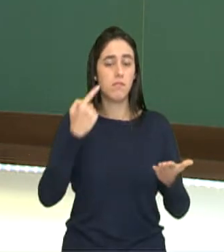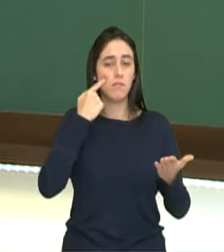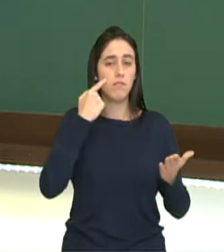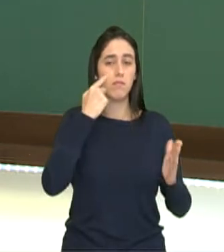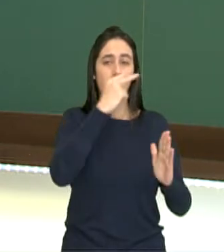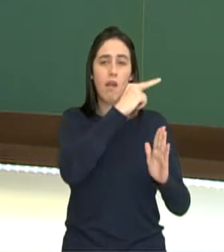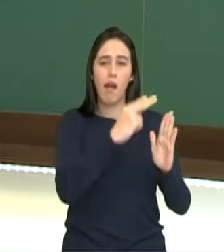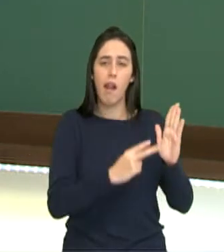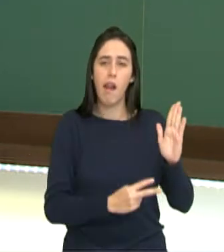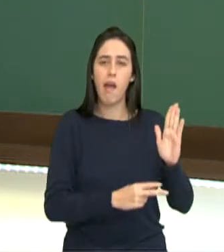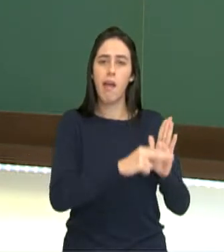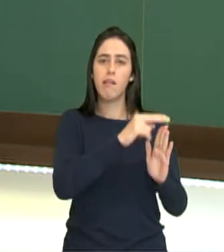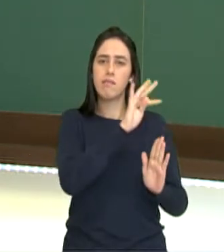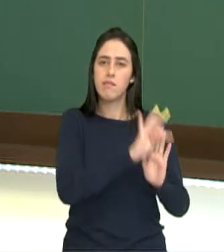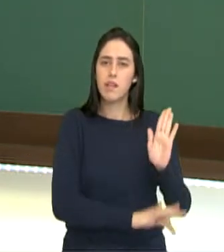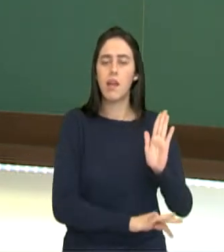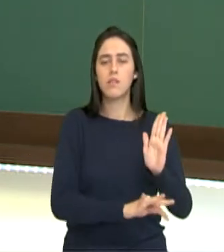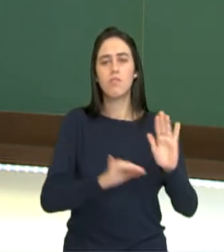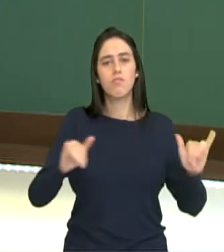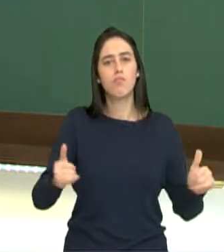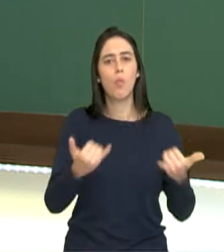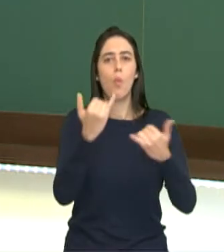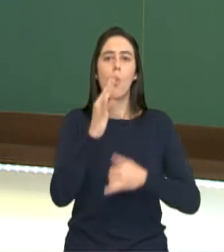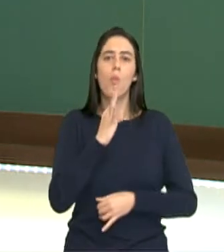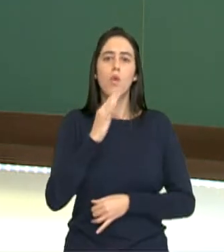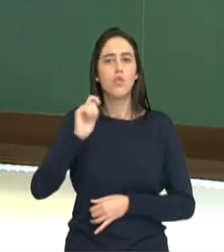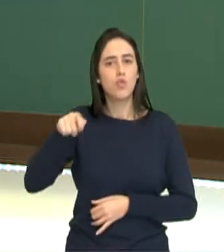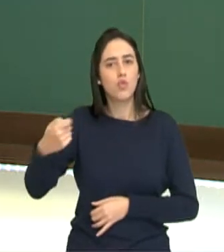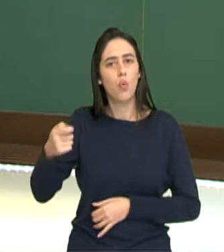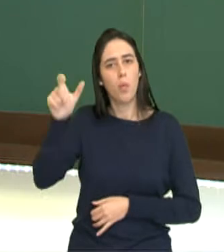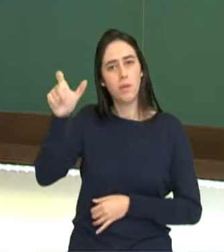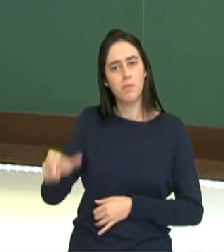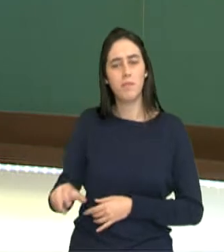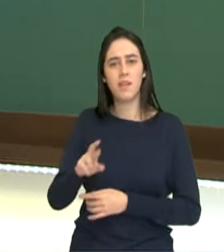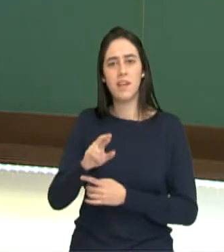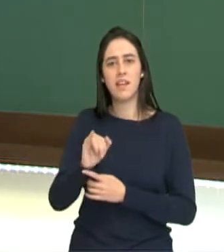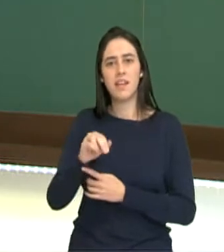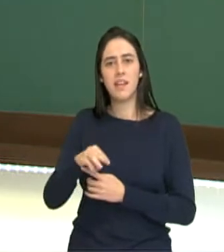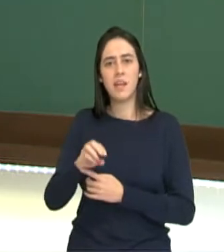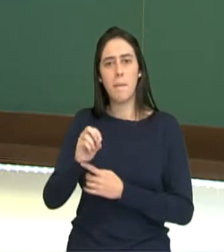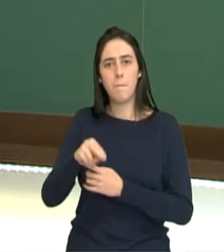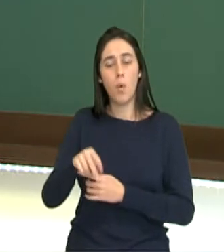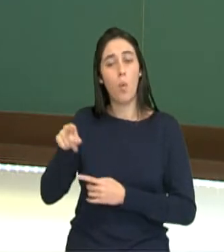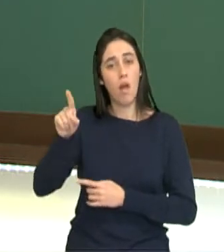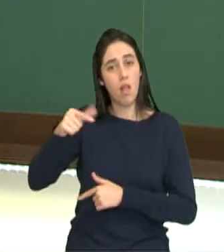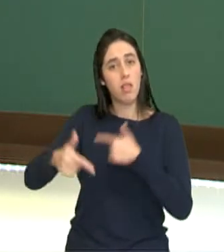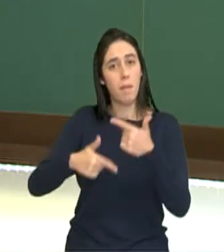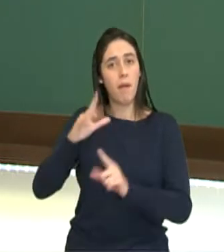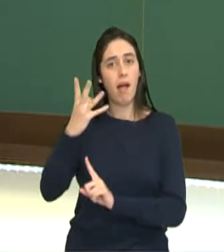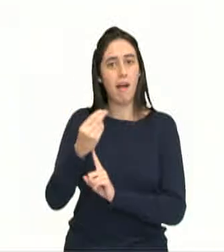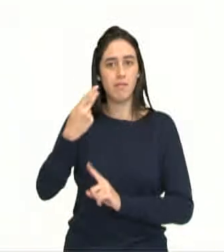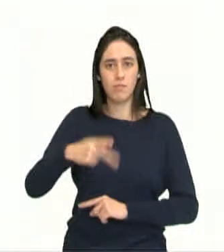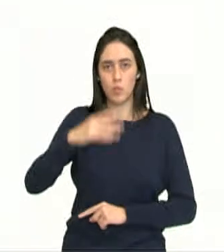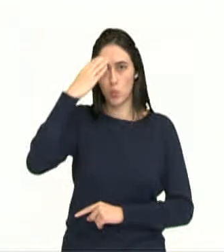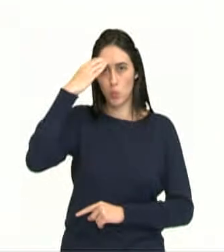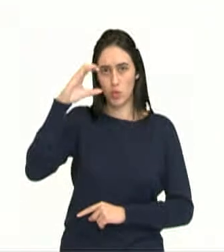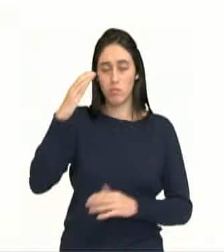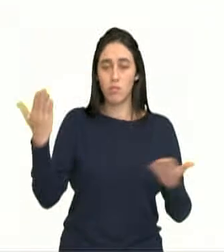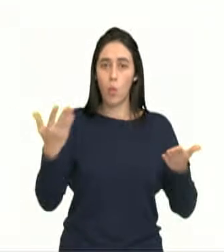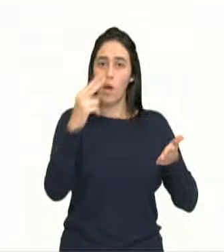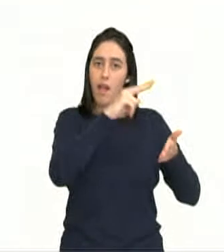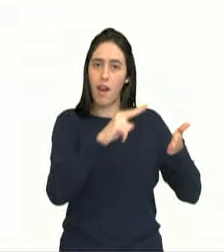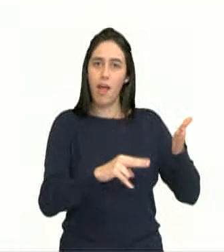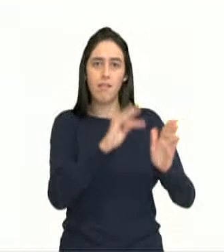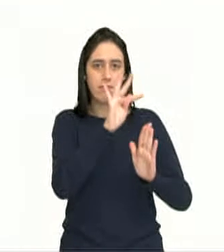leitura do texto para a gente conhecer um pouquinho mais sobre esse artista curitibano, o Rimon Guimarães. Tá ok? Então vamos à leitura. Olha só.